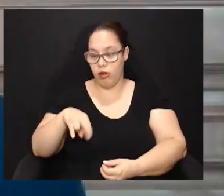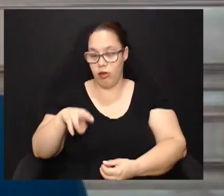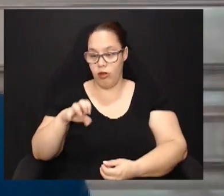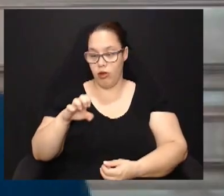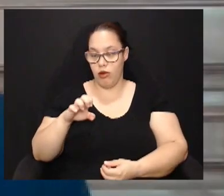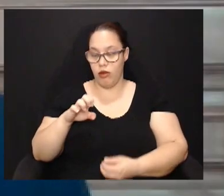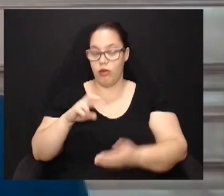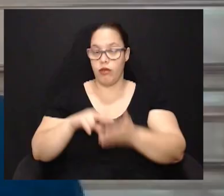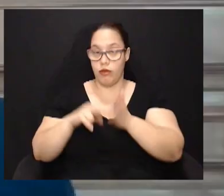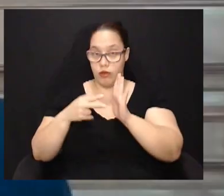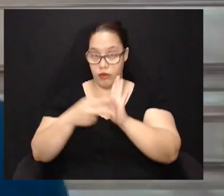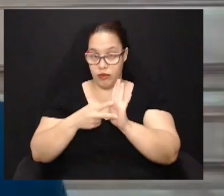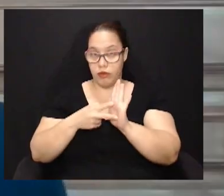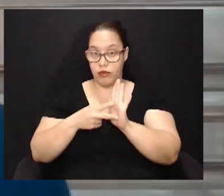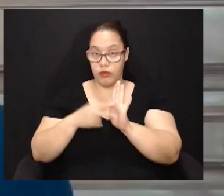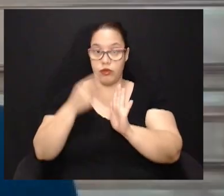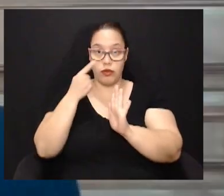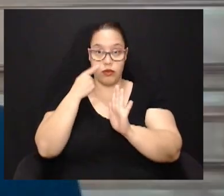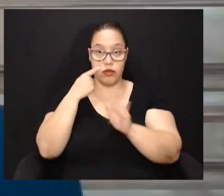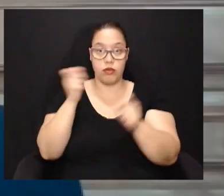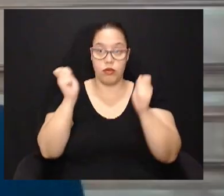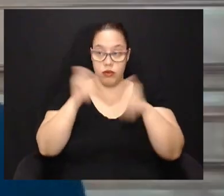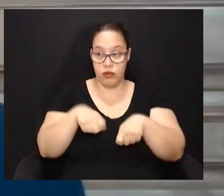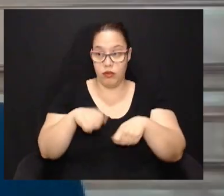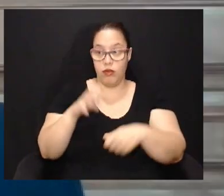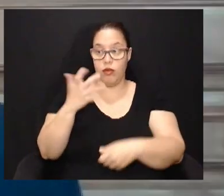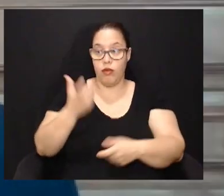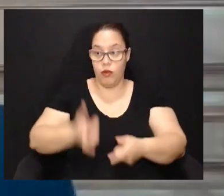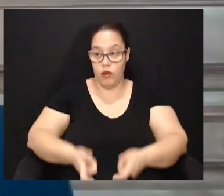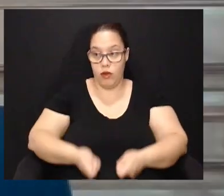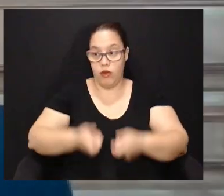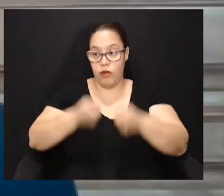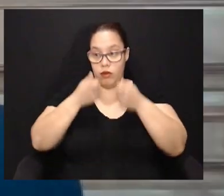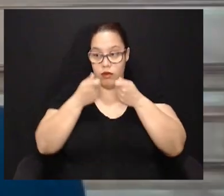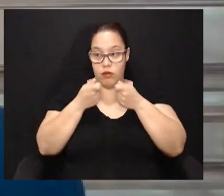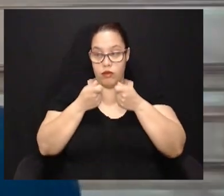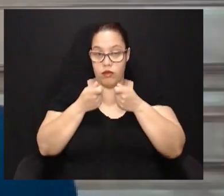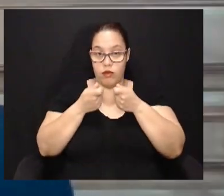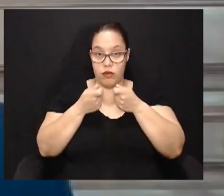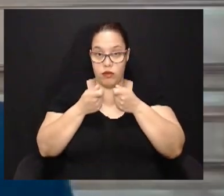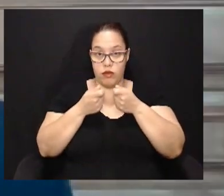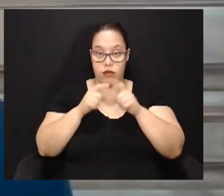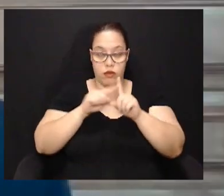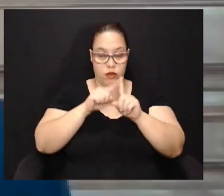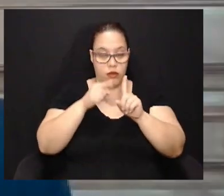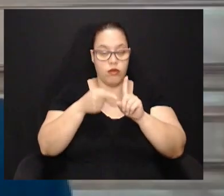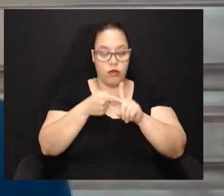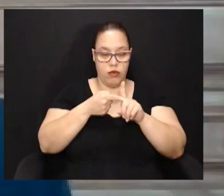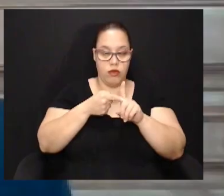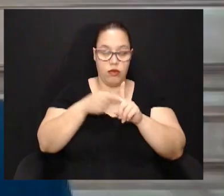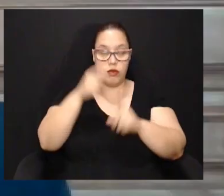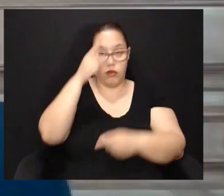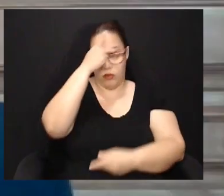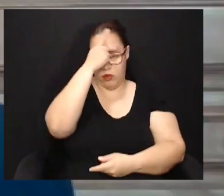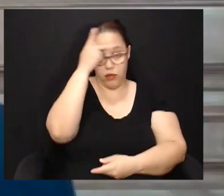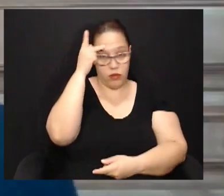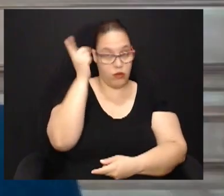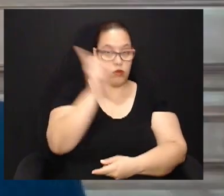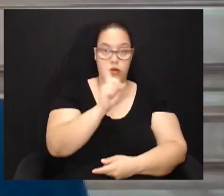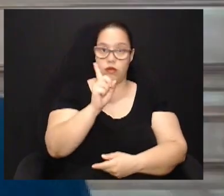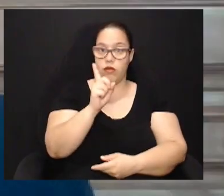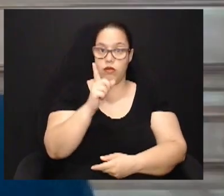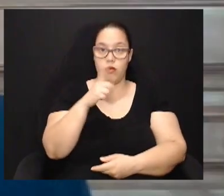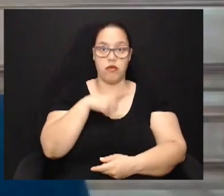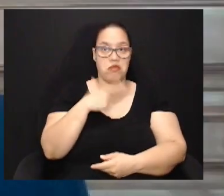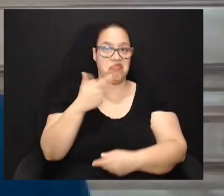Cassiane, nesse sentido, tendo em vista os possíveis efeitos cancerígenos e efeitos na reprodução, né, das